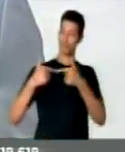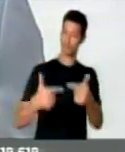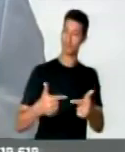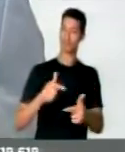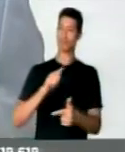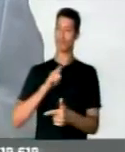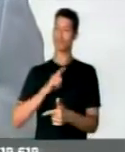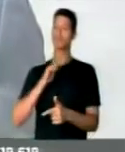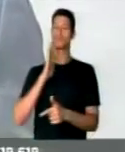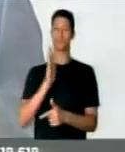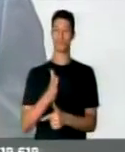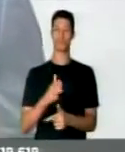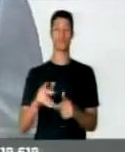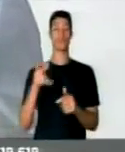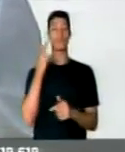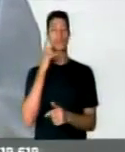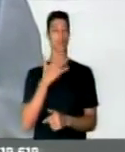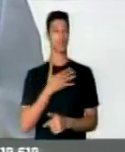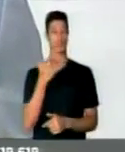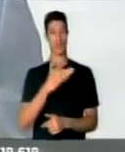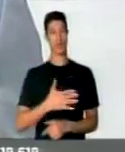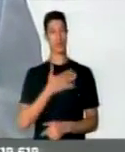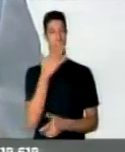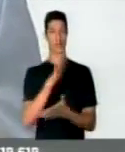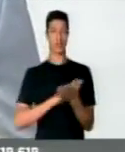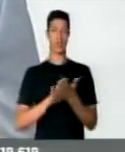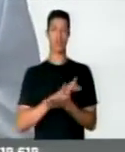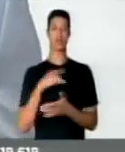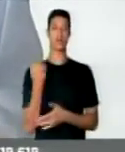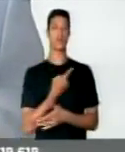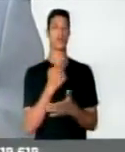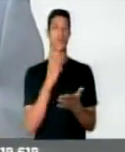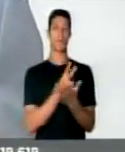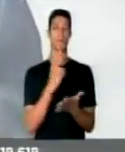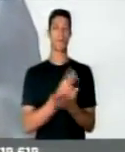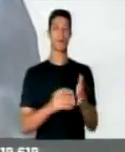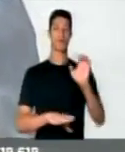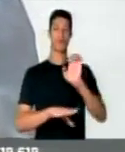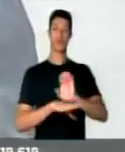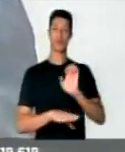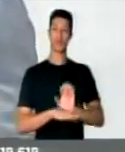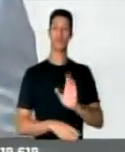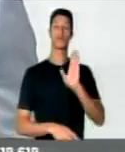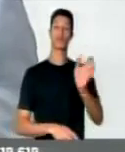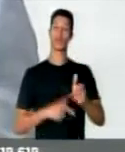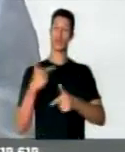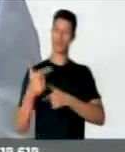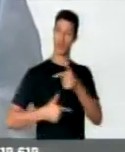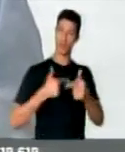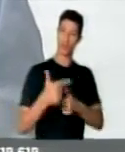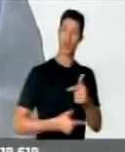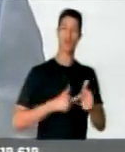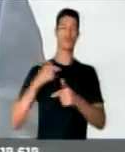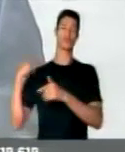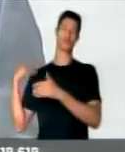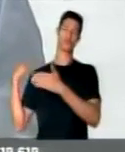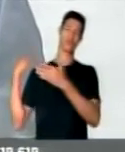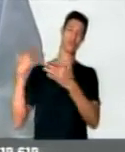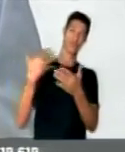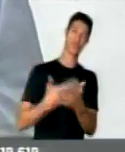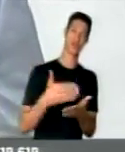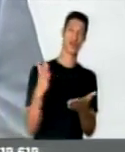Vossa Excelência tem tido. Para mim não é uma surpresa, porque nós somos do mesmo estado e já atuamos